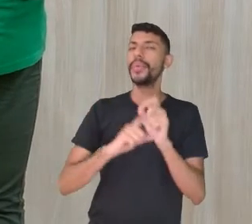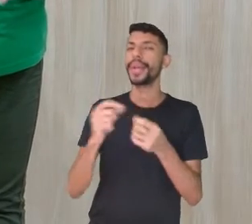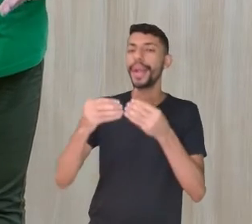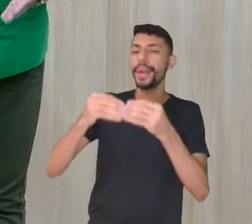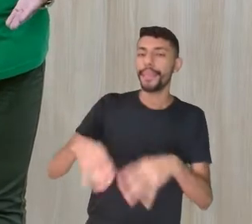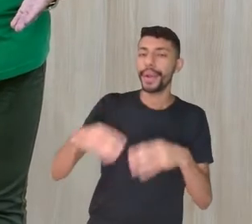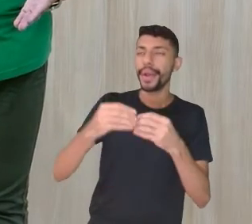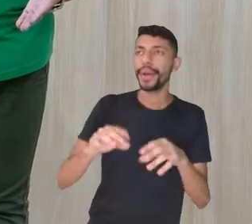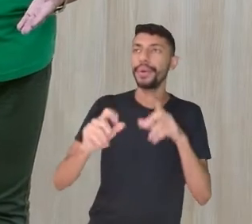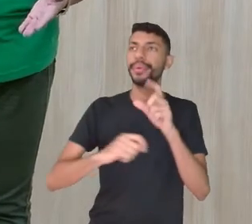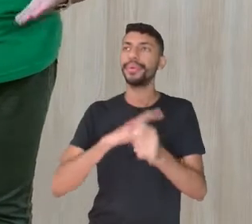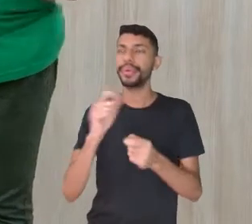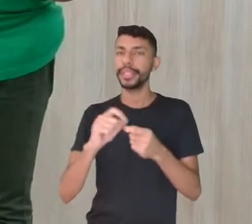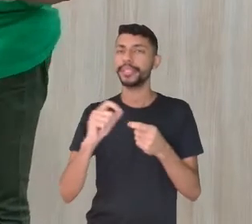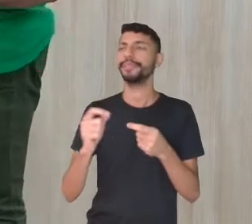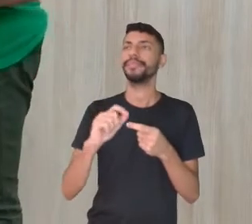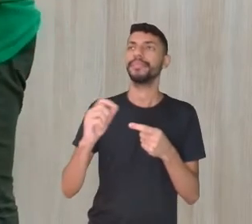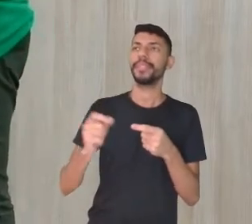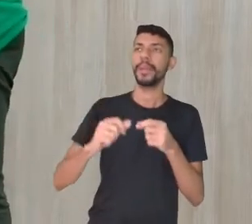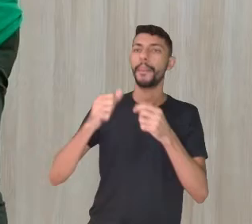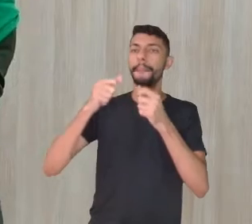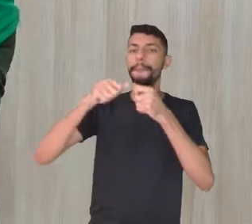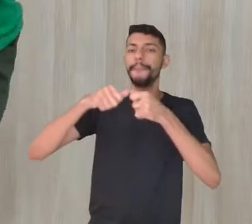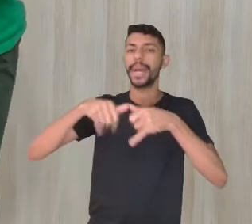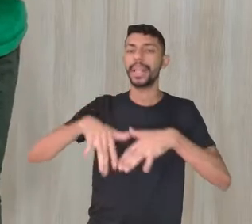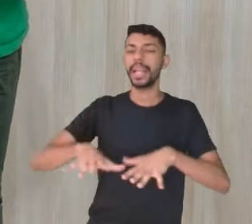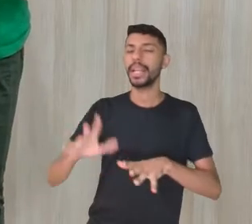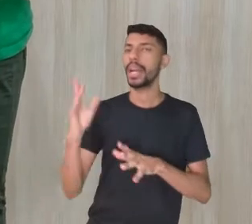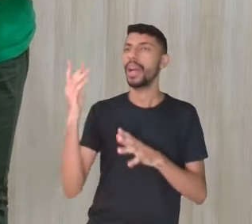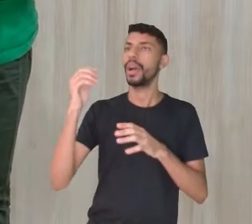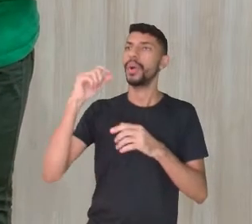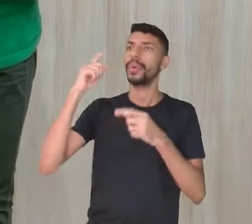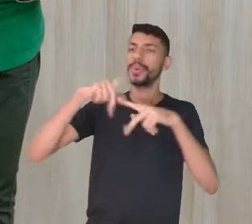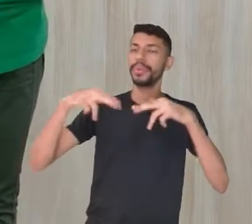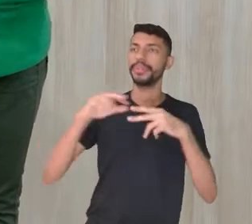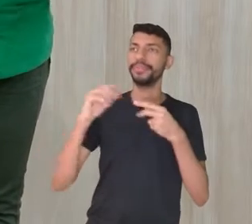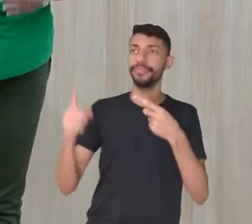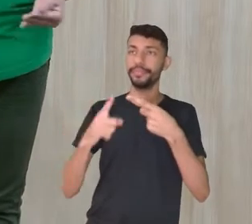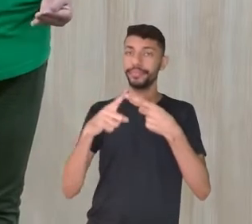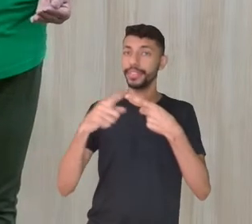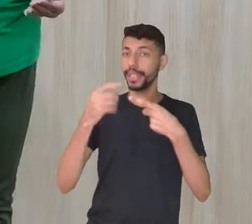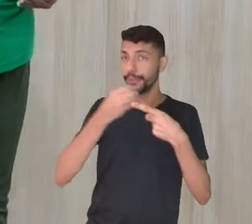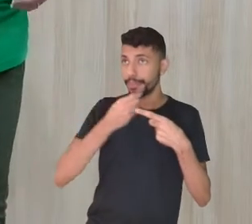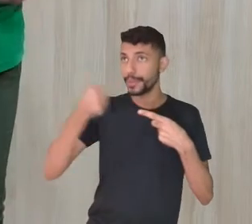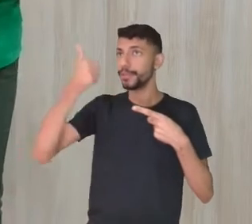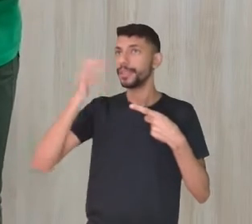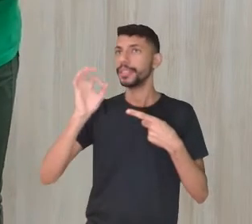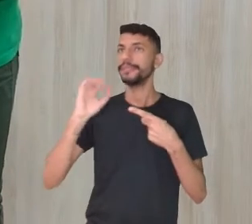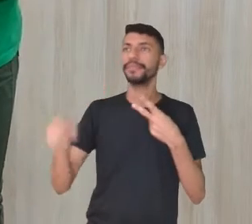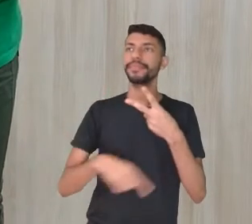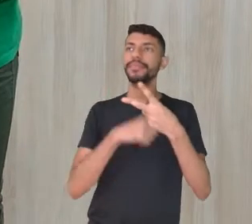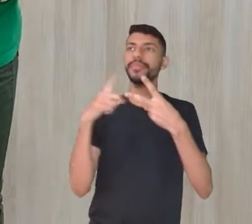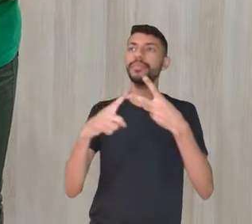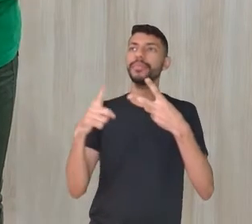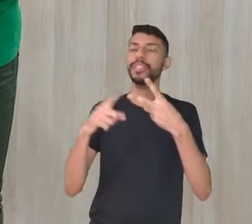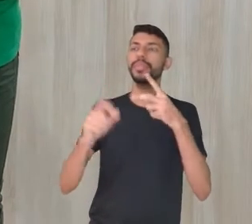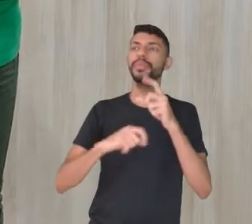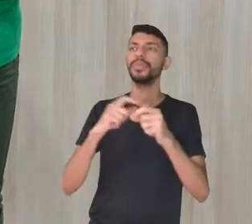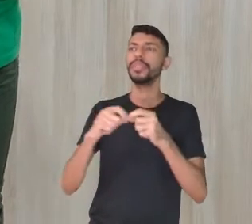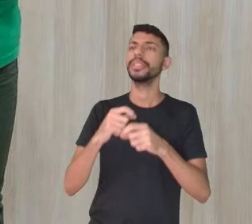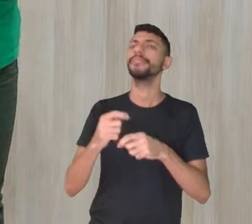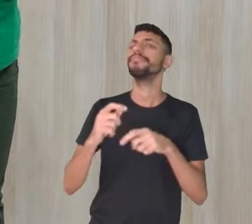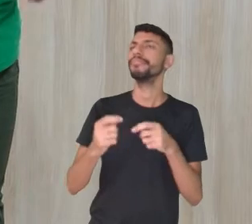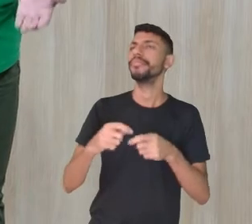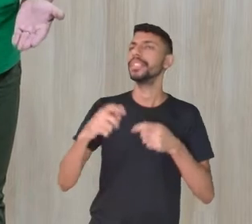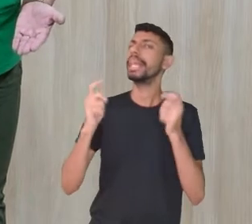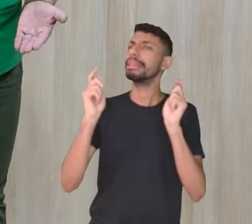essa seria uma grande vantagem. Qual seria a outra? Atende à necessidade. Então, os materiais sintéticos estão sendo fabricados